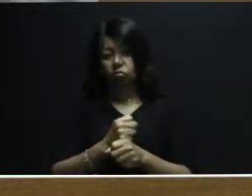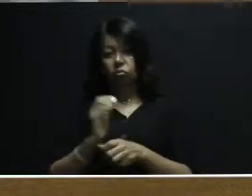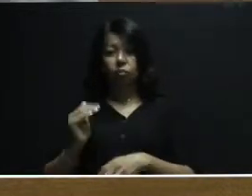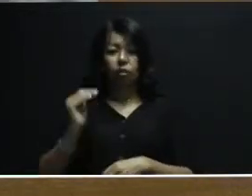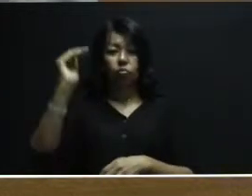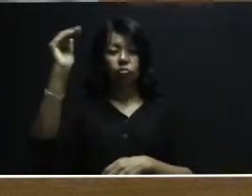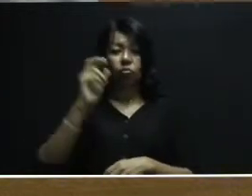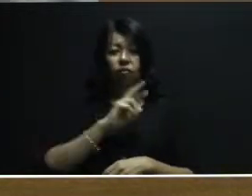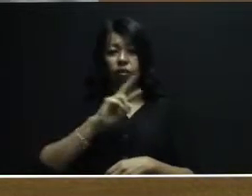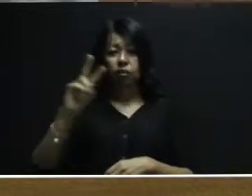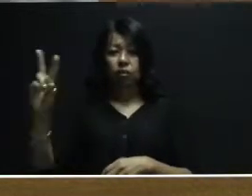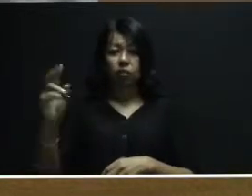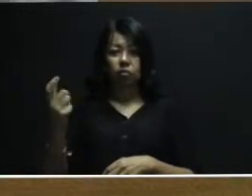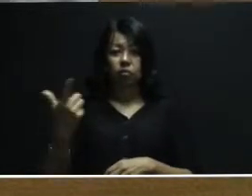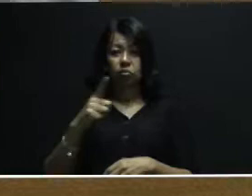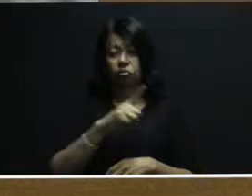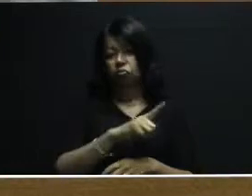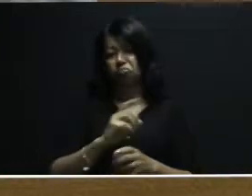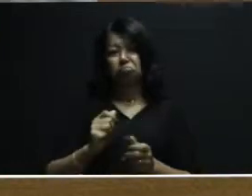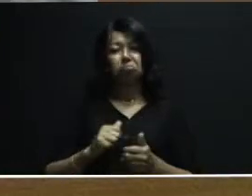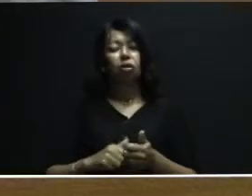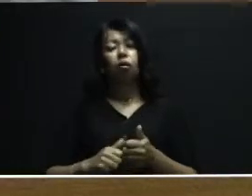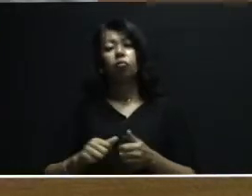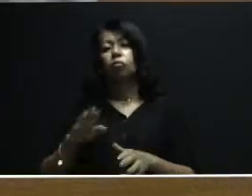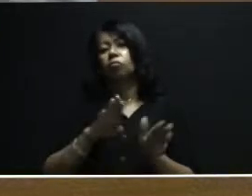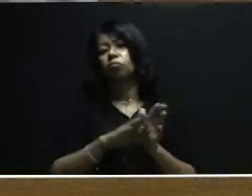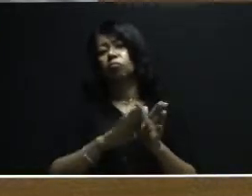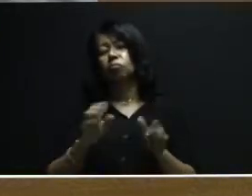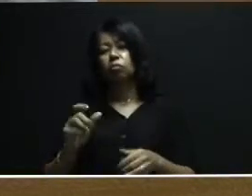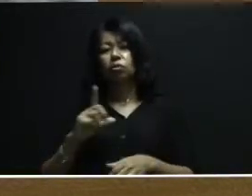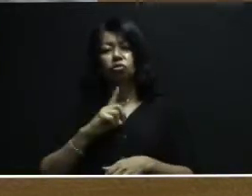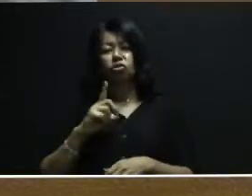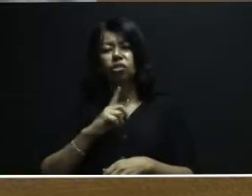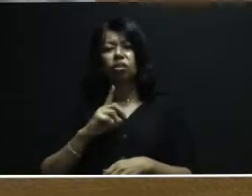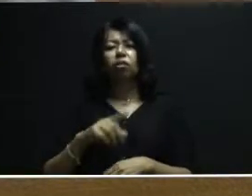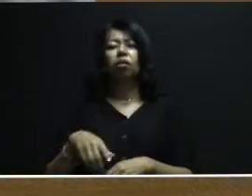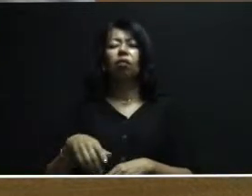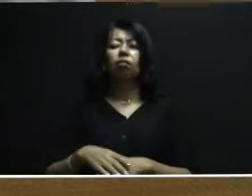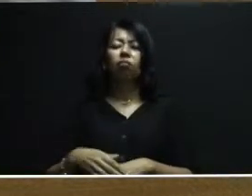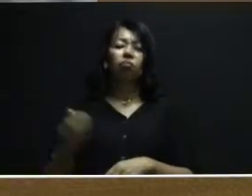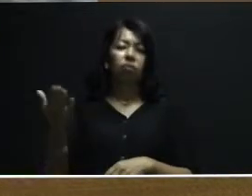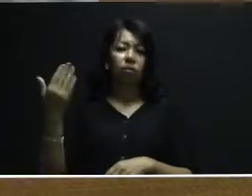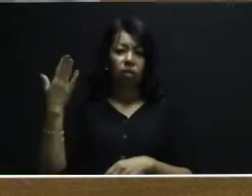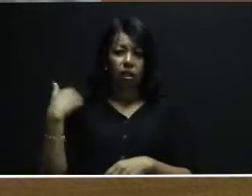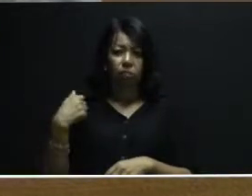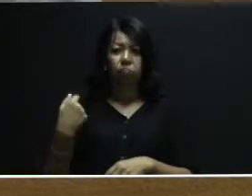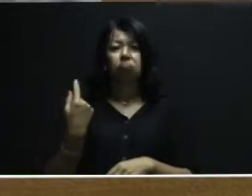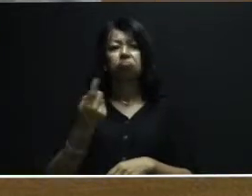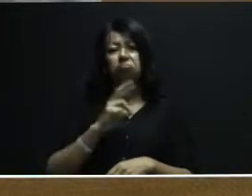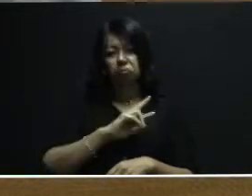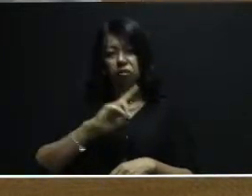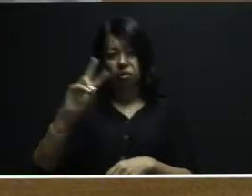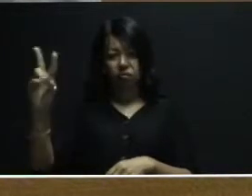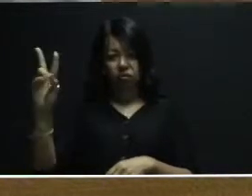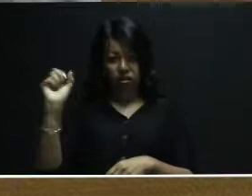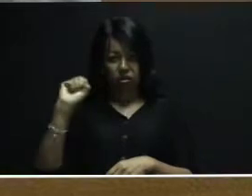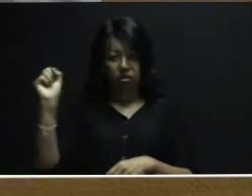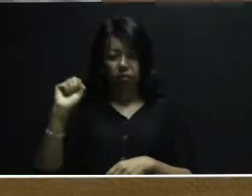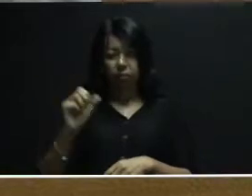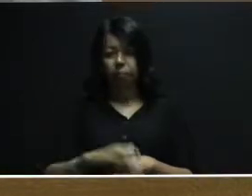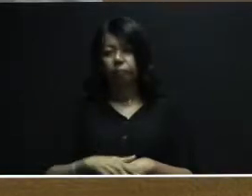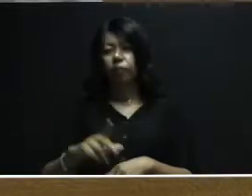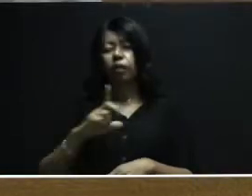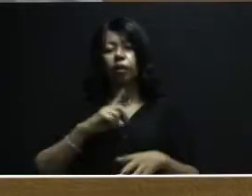jogos regionais, todos os títulos possíveis e imagináveis que existia naquela época, nós ganhamos. Eu tive